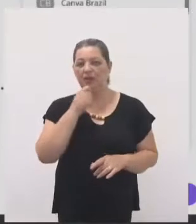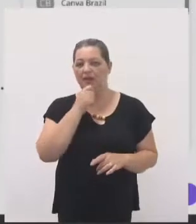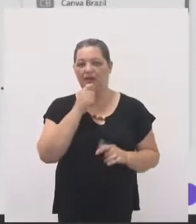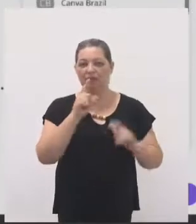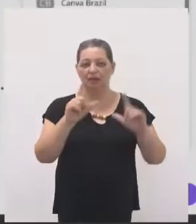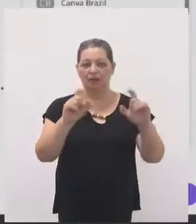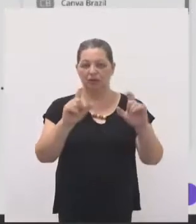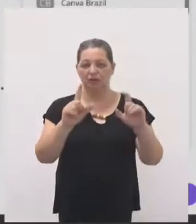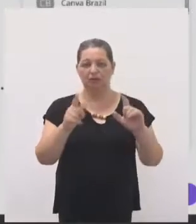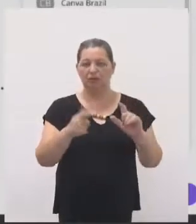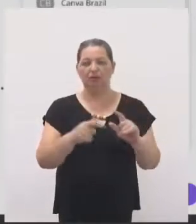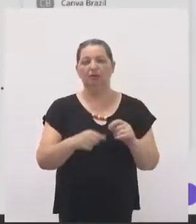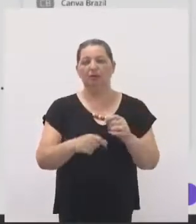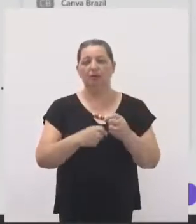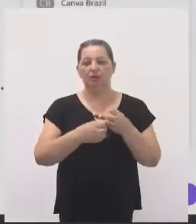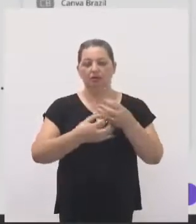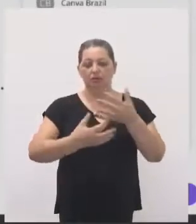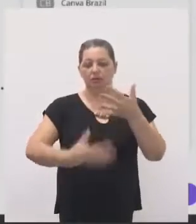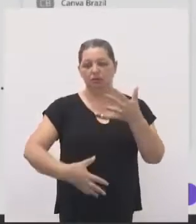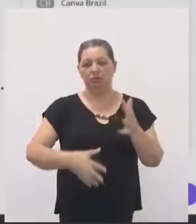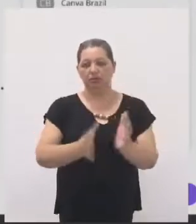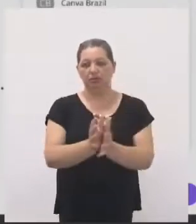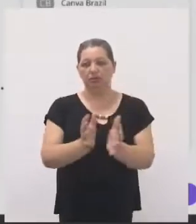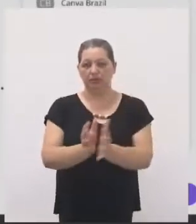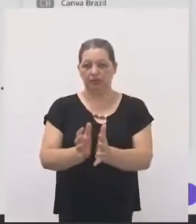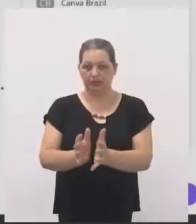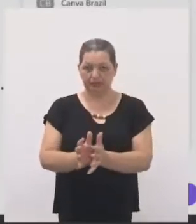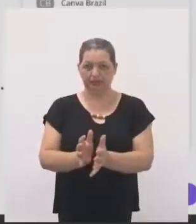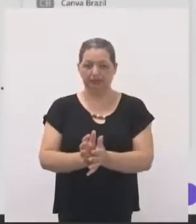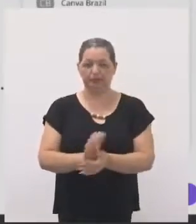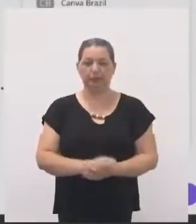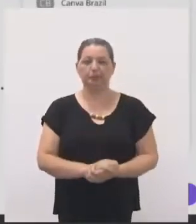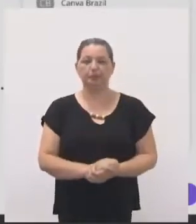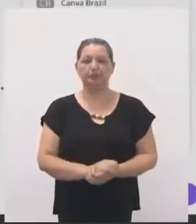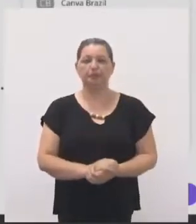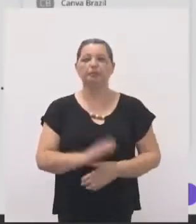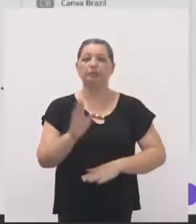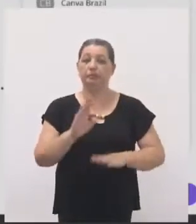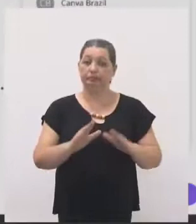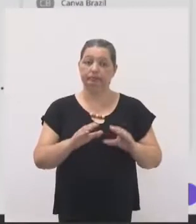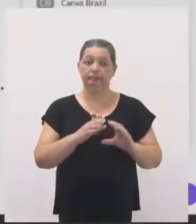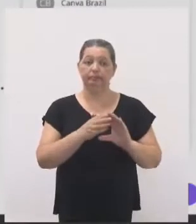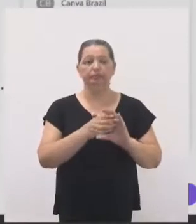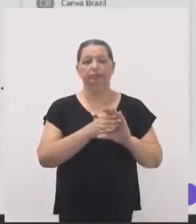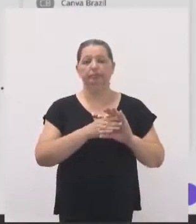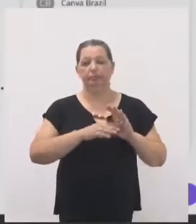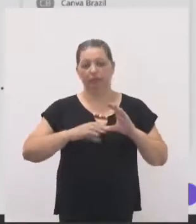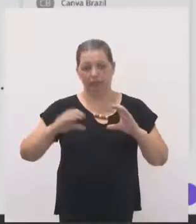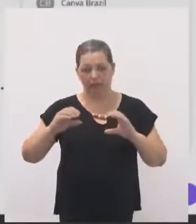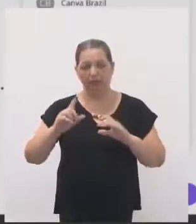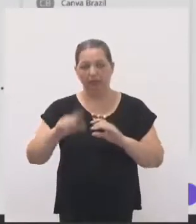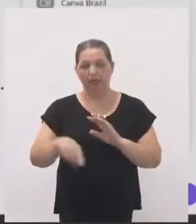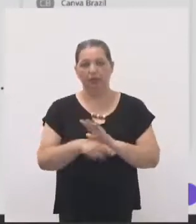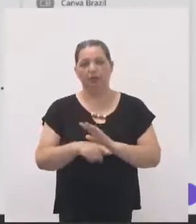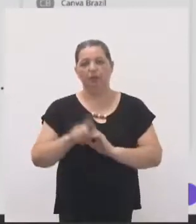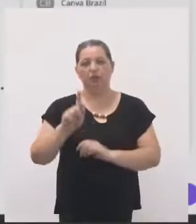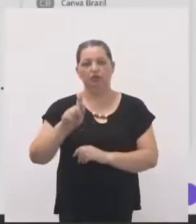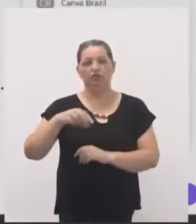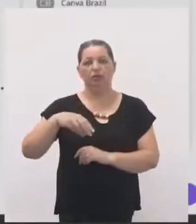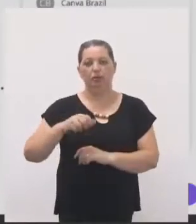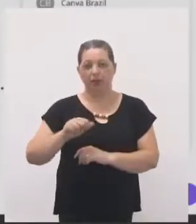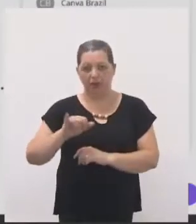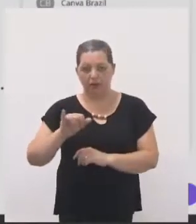eu tenho todas as minhas equipes. E às vezes, quando o Canva identifica que aquele Gmail é daquele